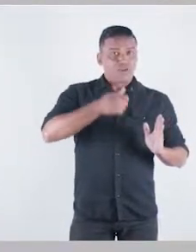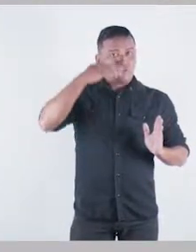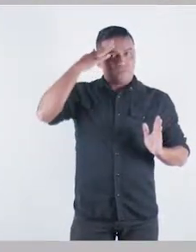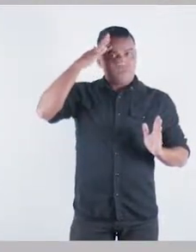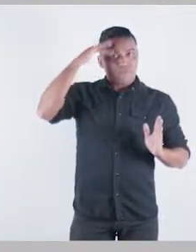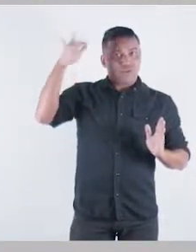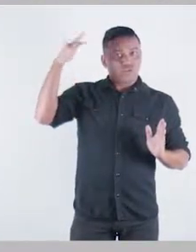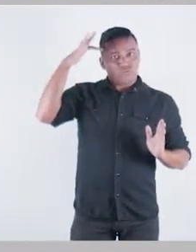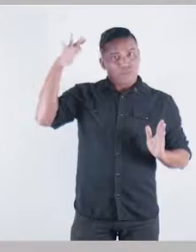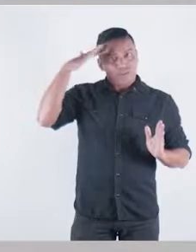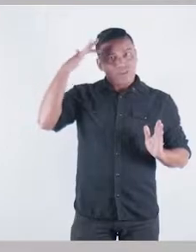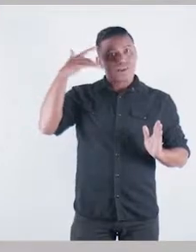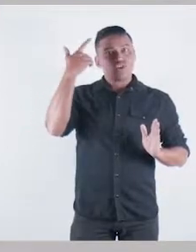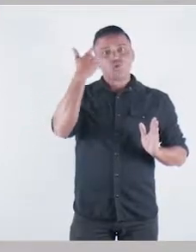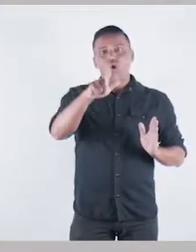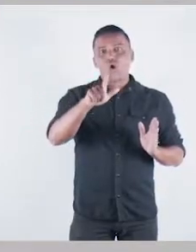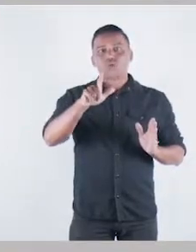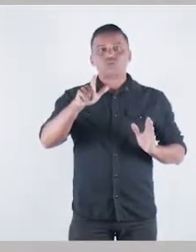trato exatamente